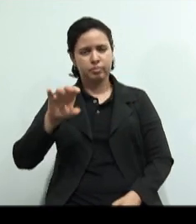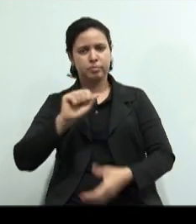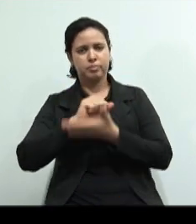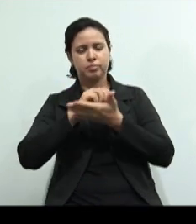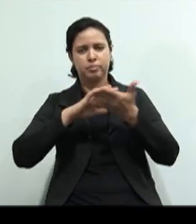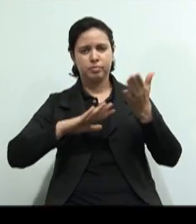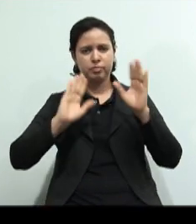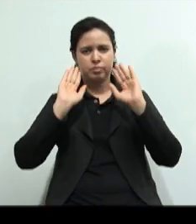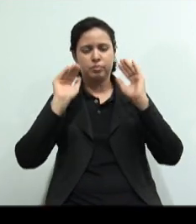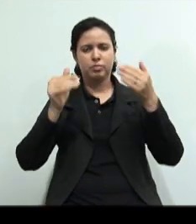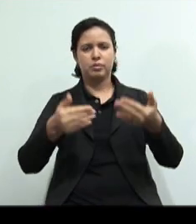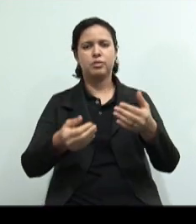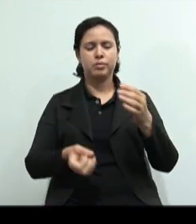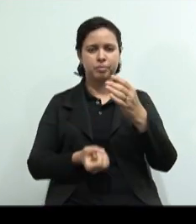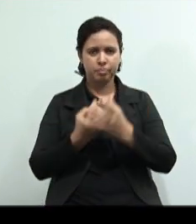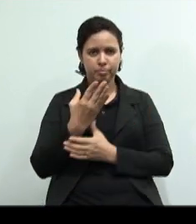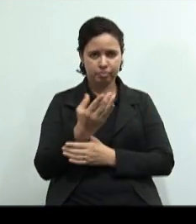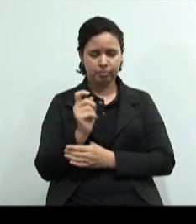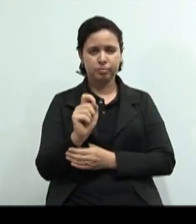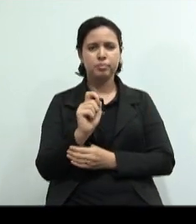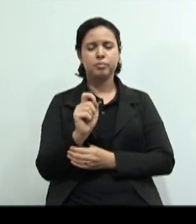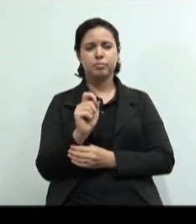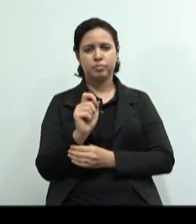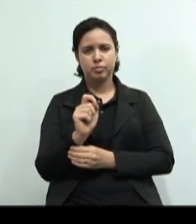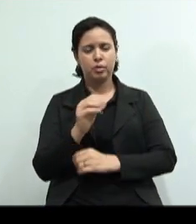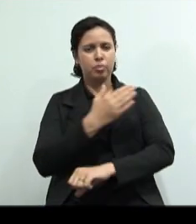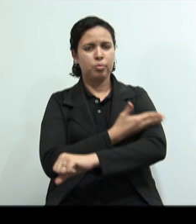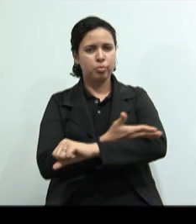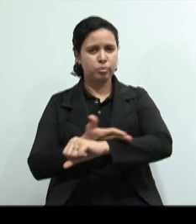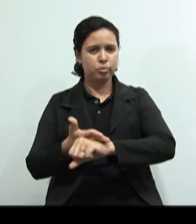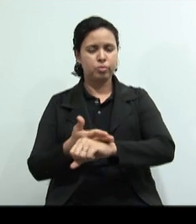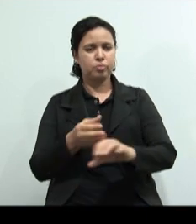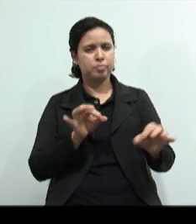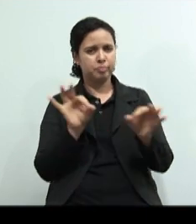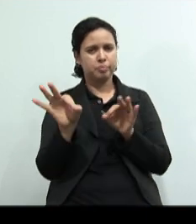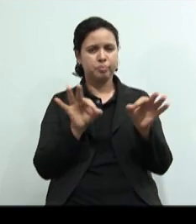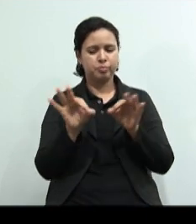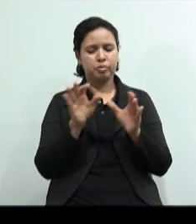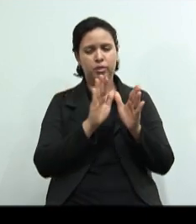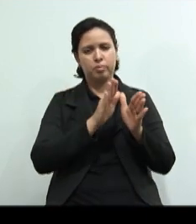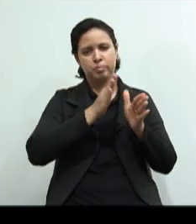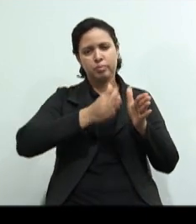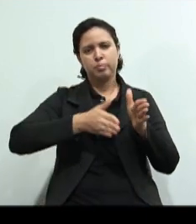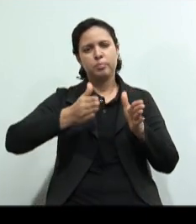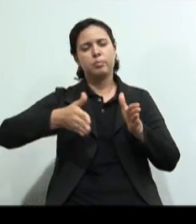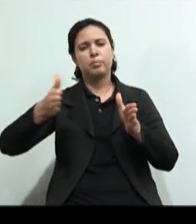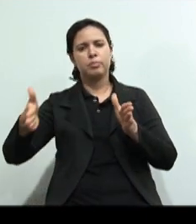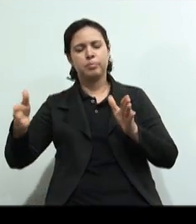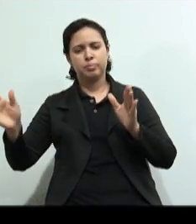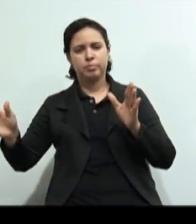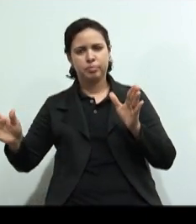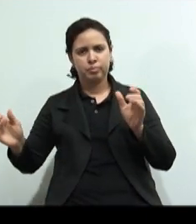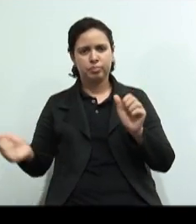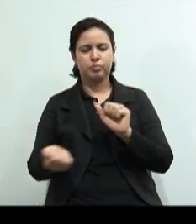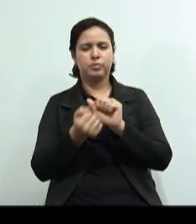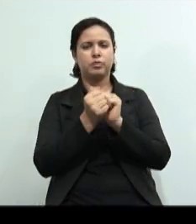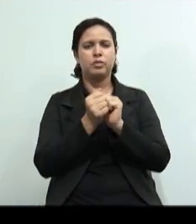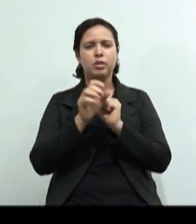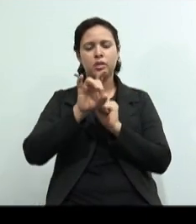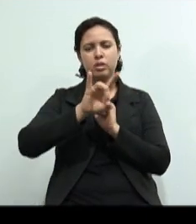específica, criando-se um hábito de planejamento associado a cada